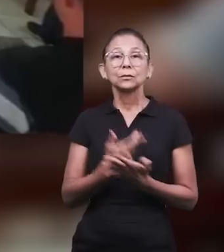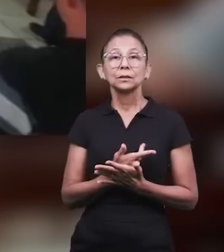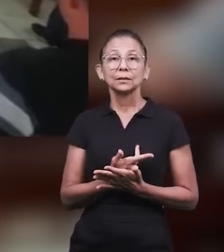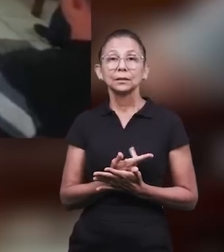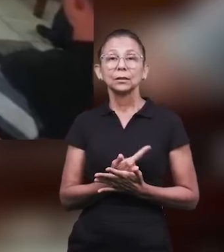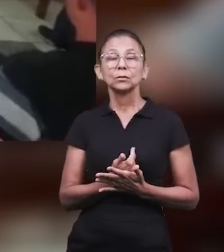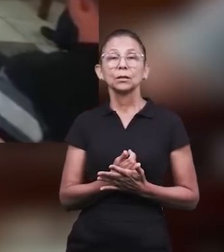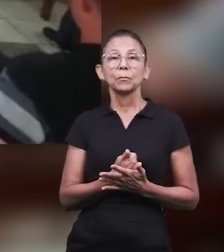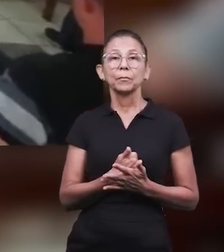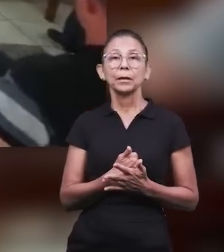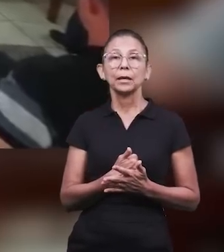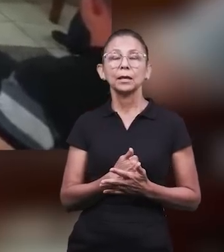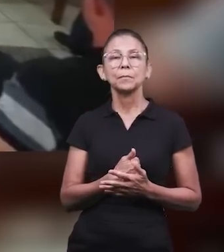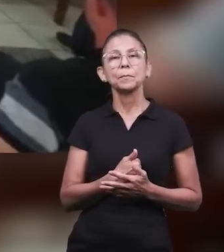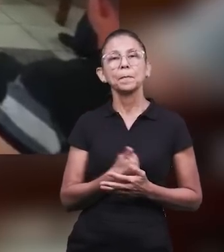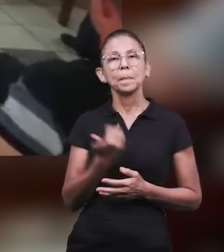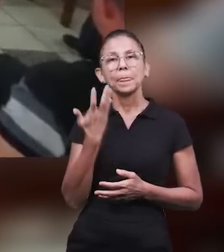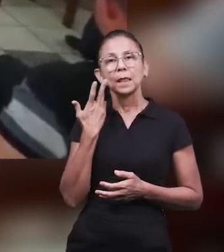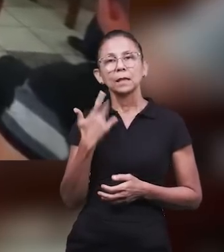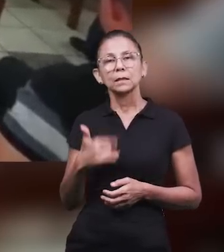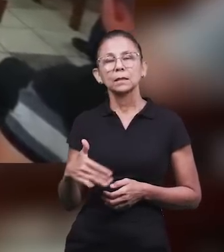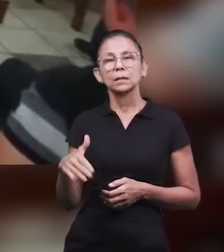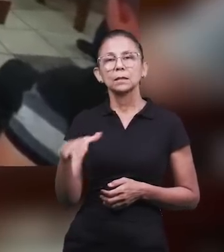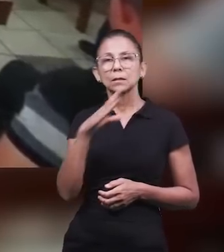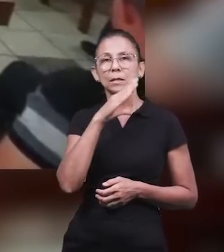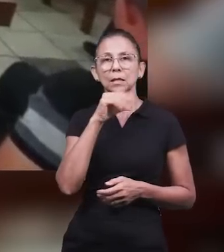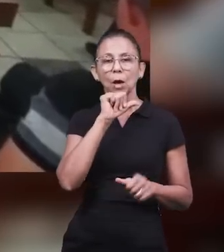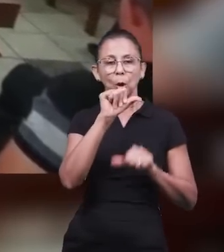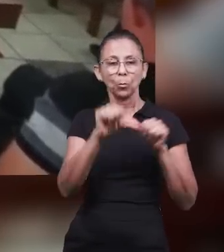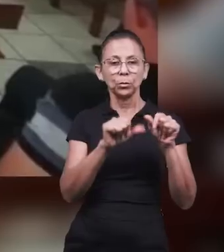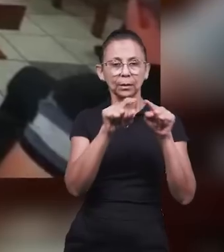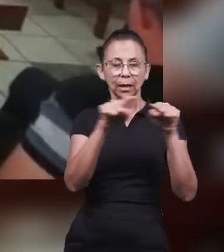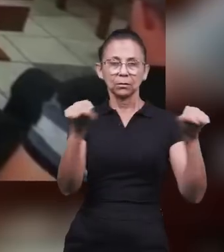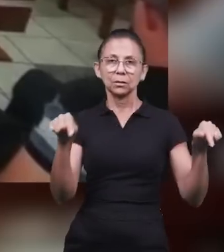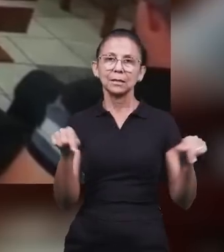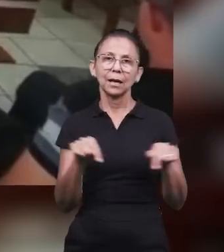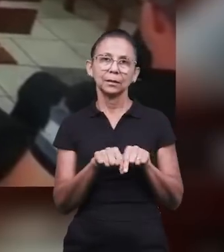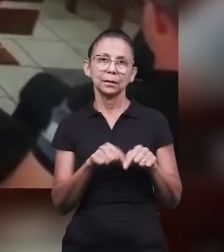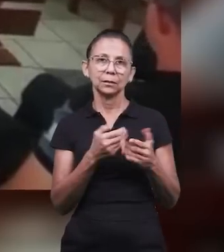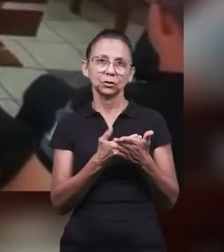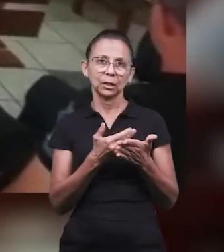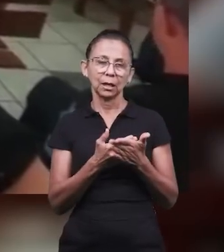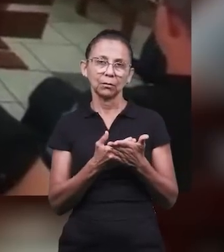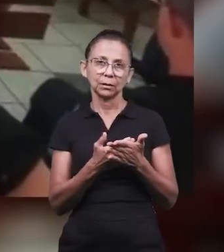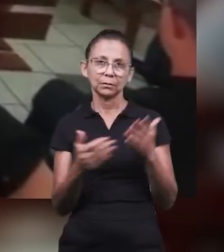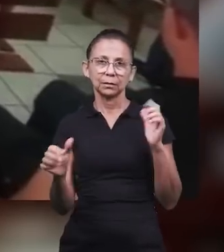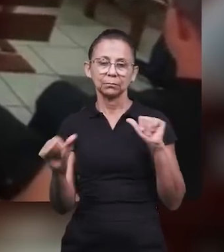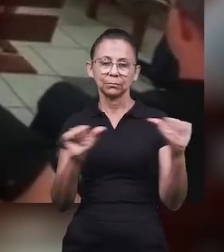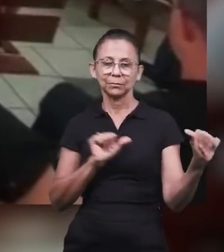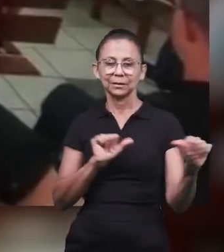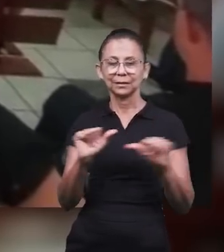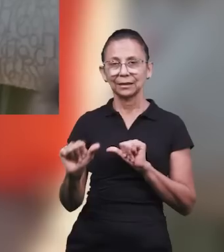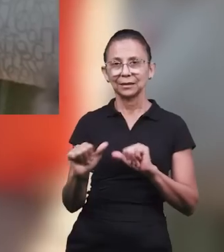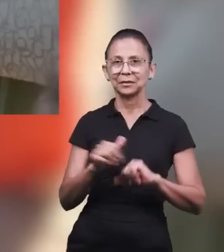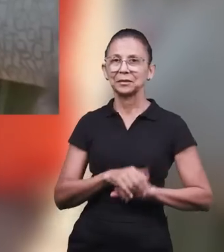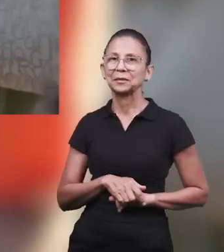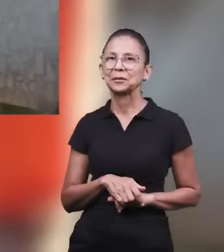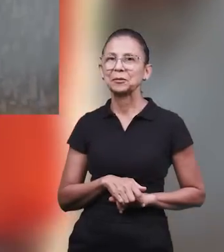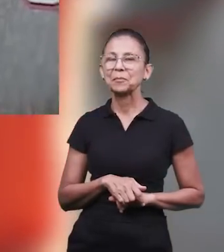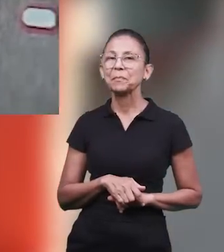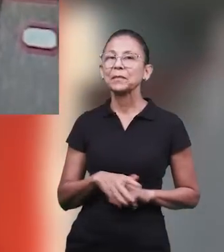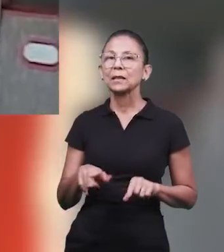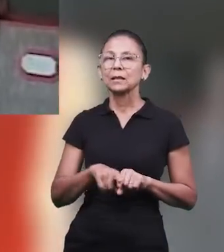de classes, onde as crianças puderam então se alegrar com essa bênção na vida deles. Pastor Luiz Felipe,